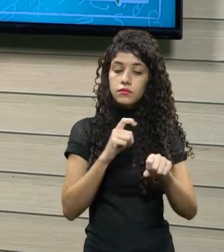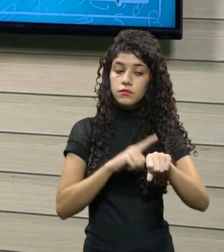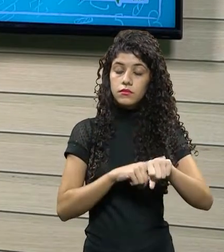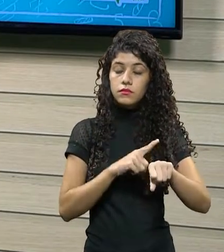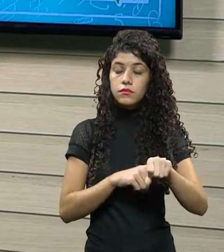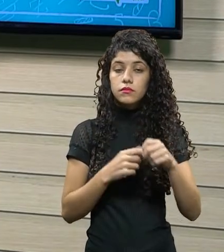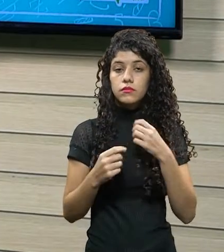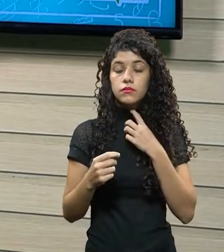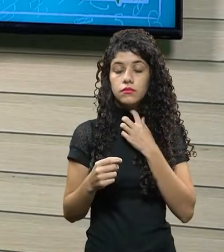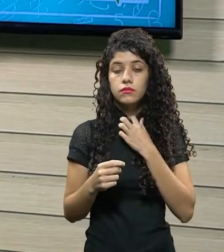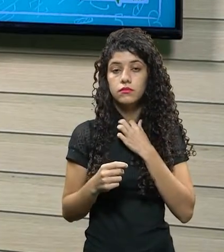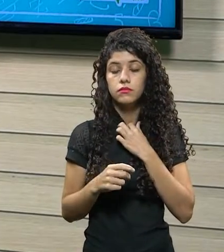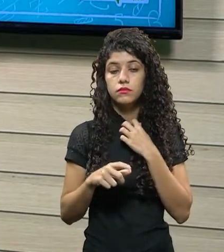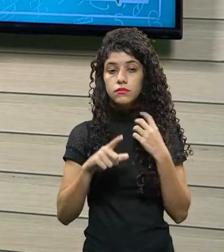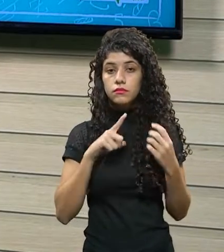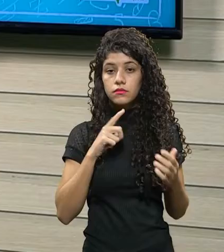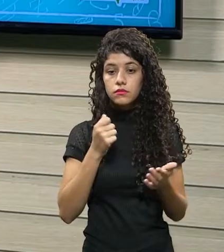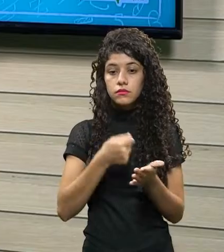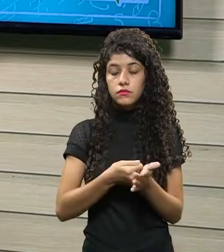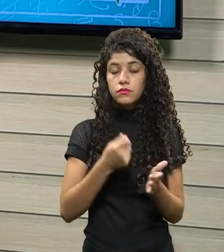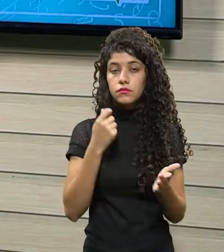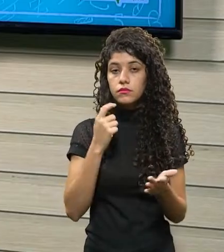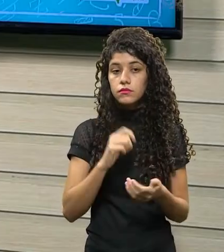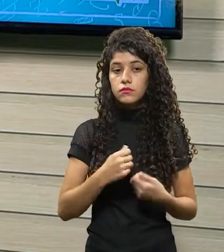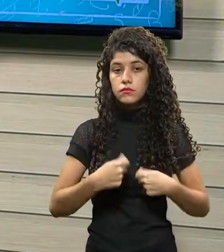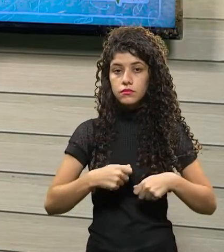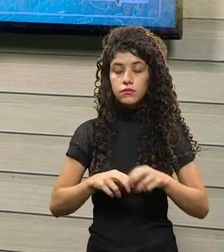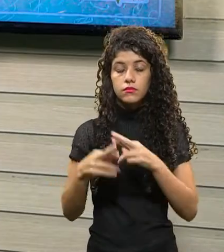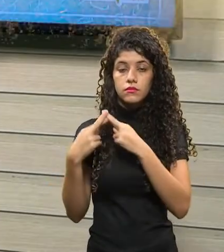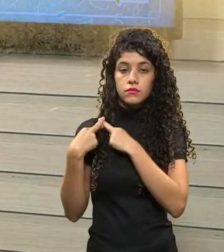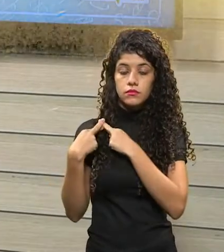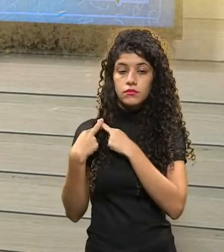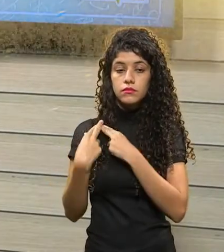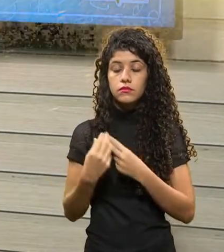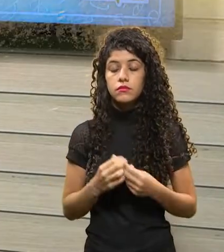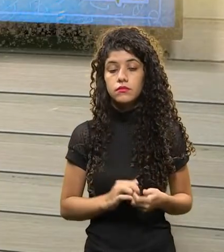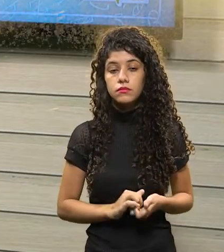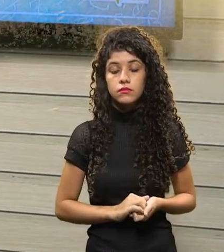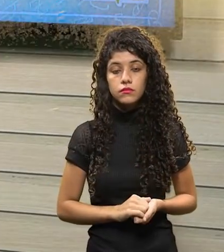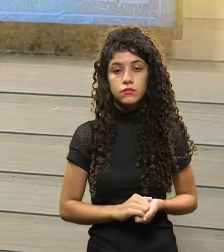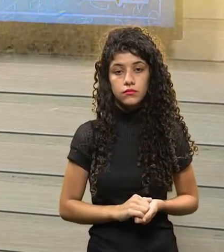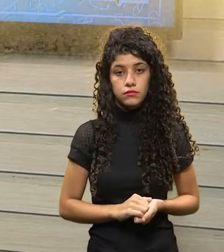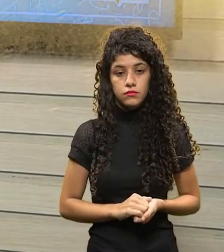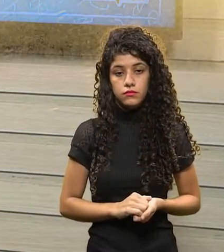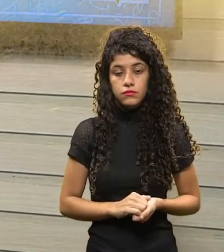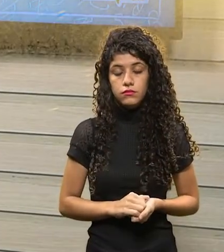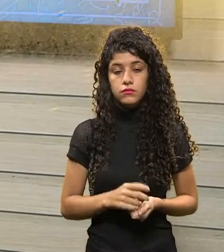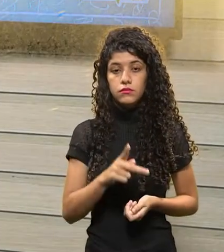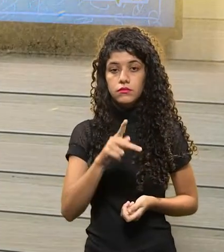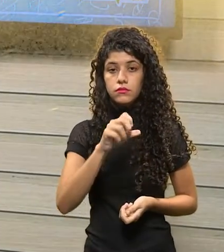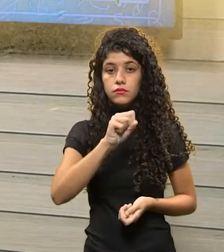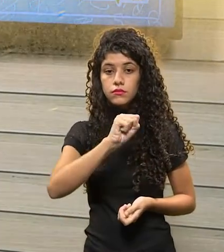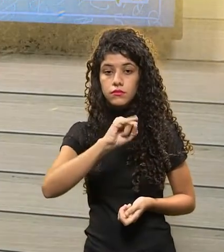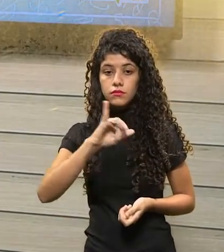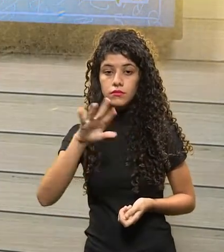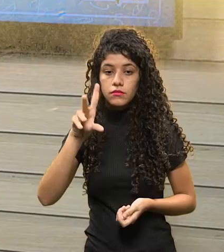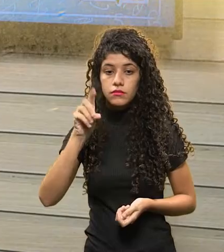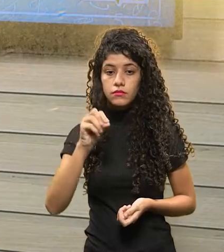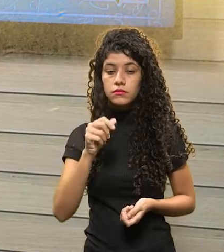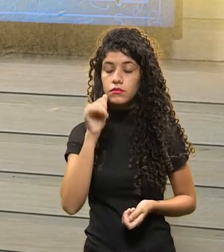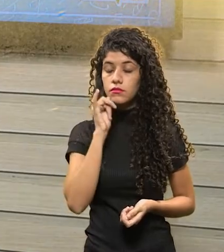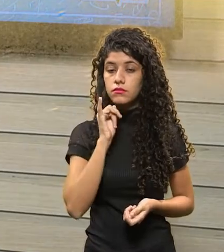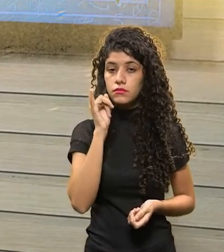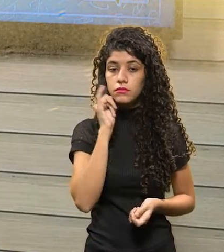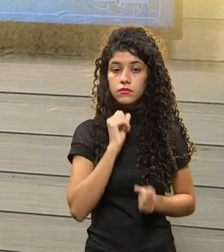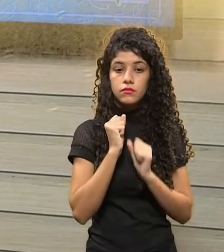prazo, eu tenho uma obrigação de pagá-los. Então a conta fornecedores está vinculada ao passivo. E aqui são pequenos exemplos